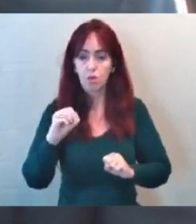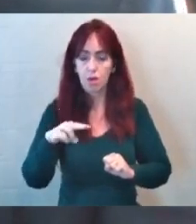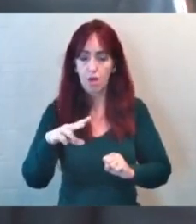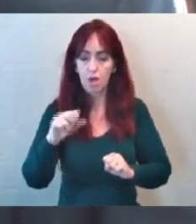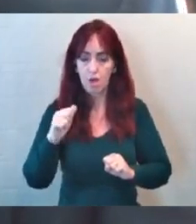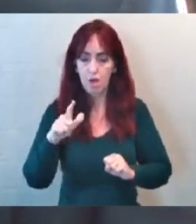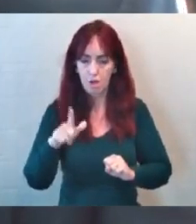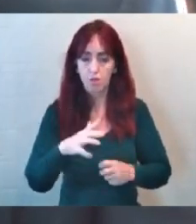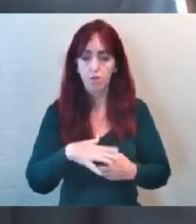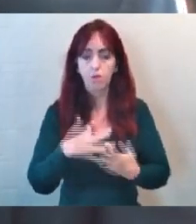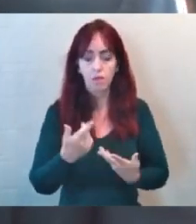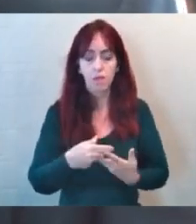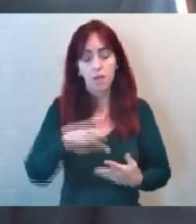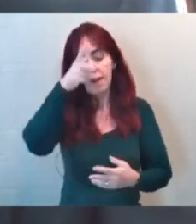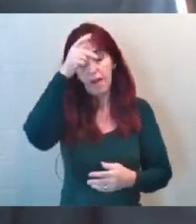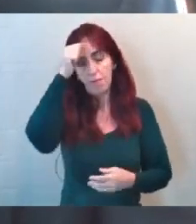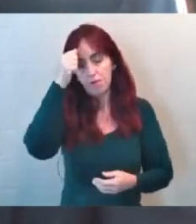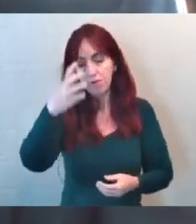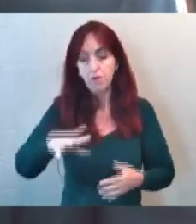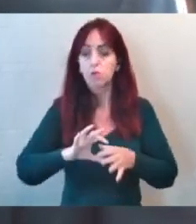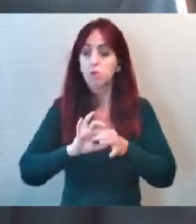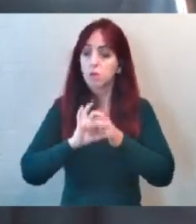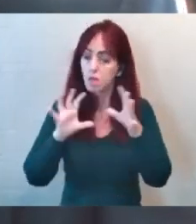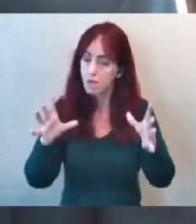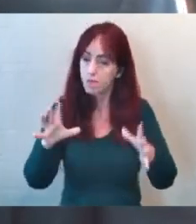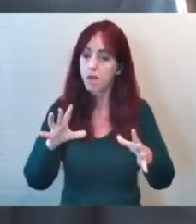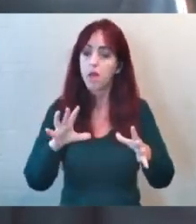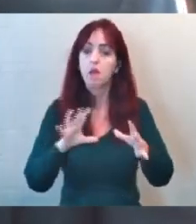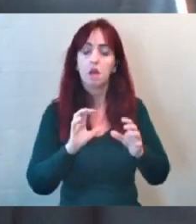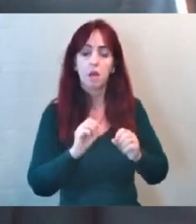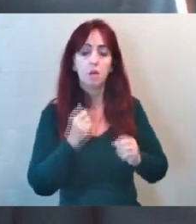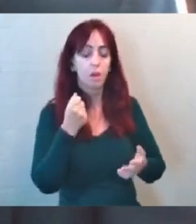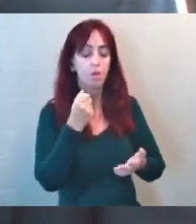prefeitura emite ordens de